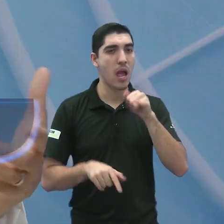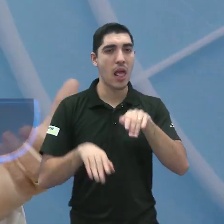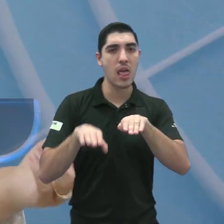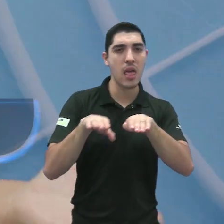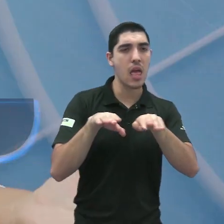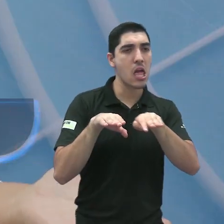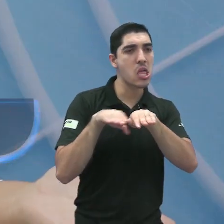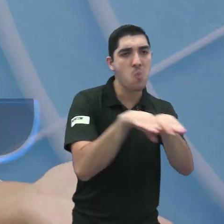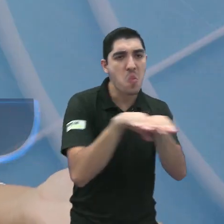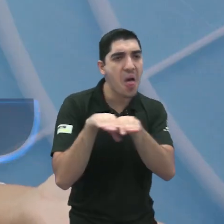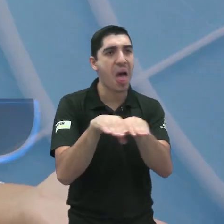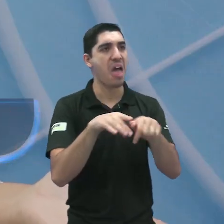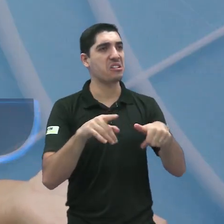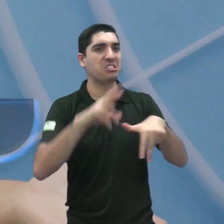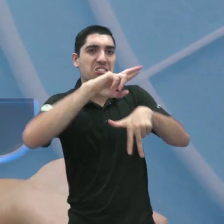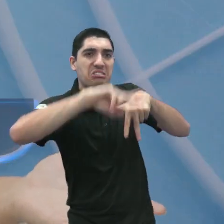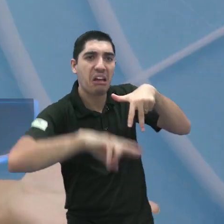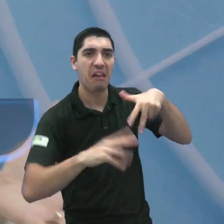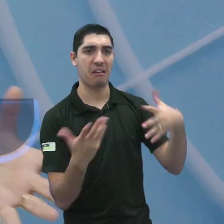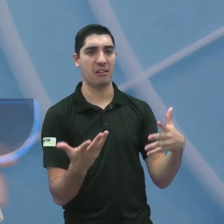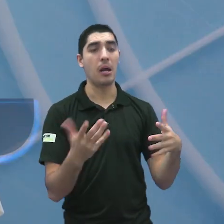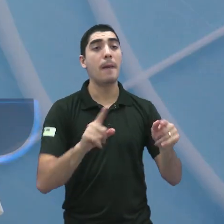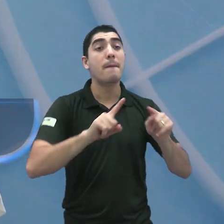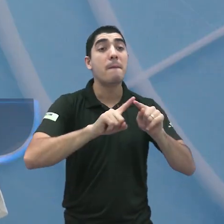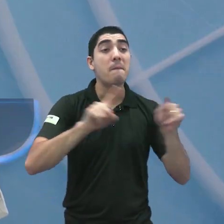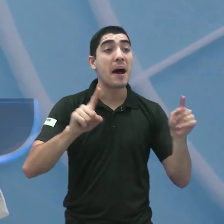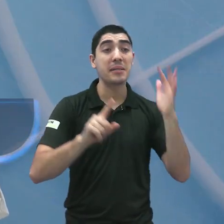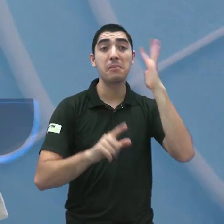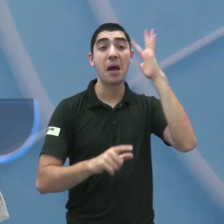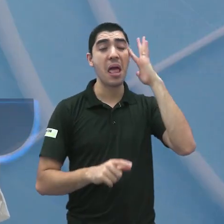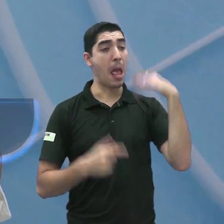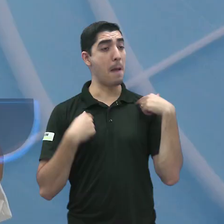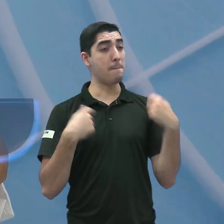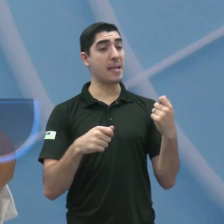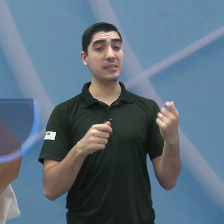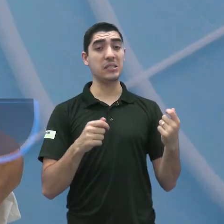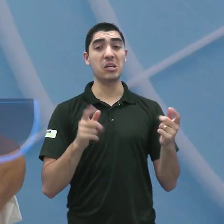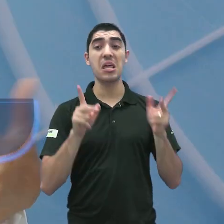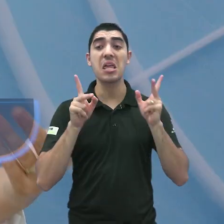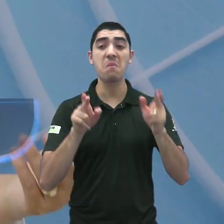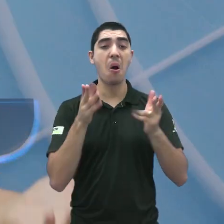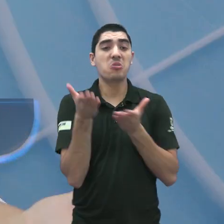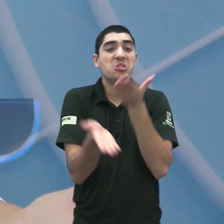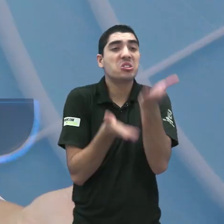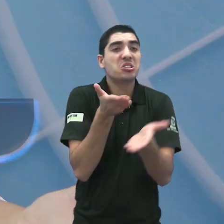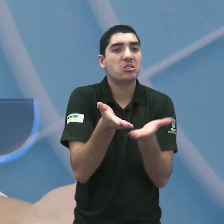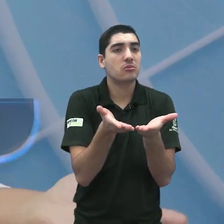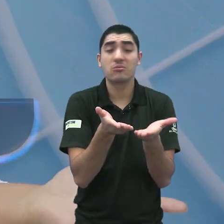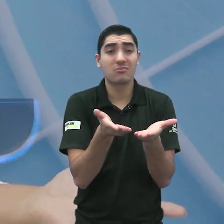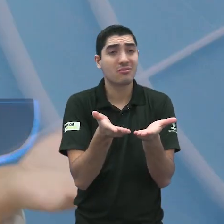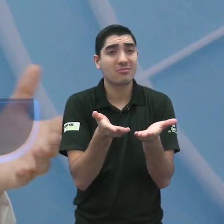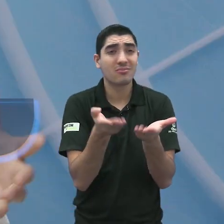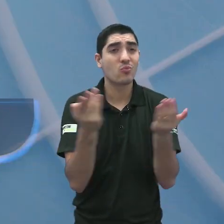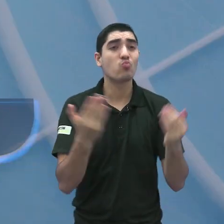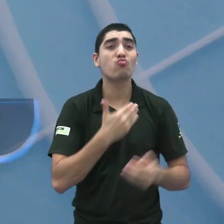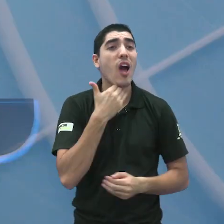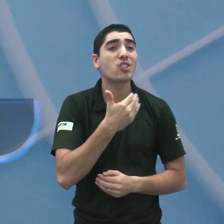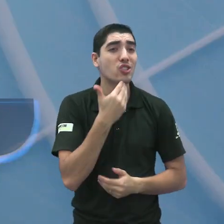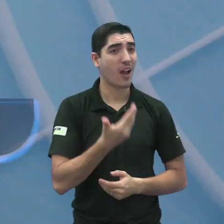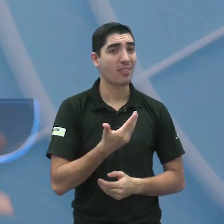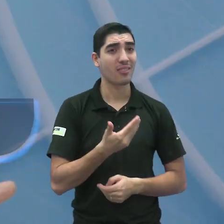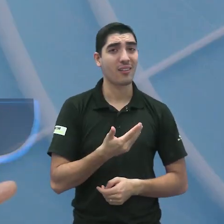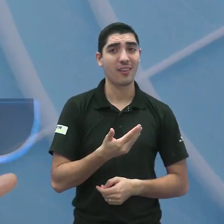fala de igualdade de gêneros e muitos querem que seja feito tratamentos iguais, mas na verdade eu não posso